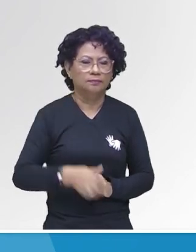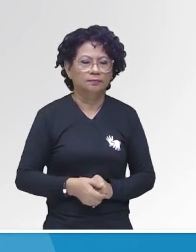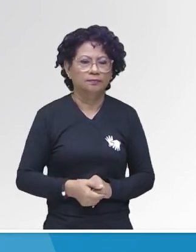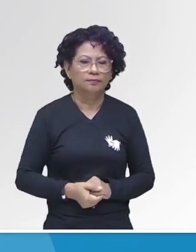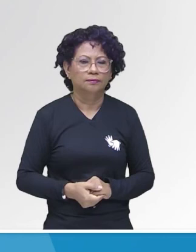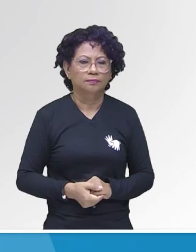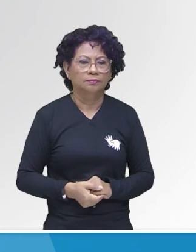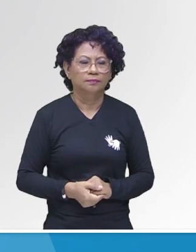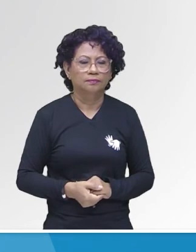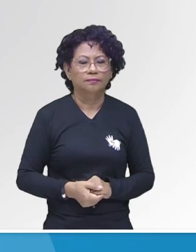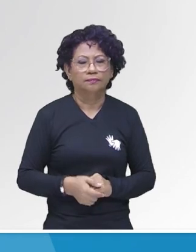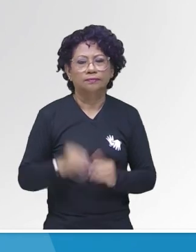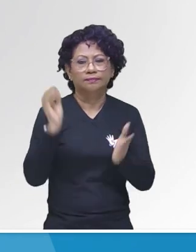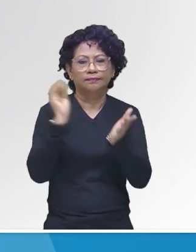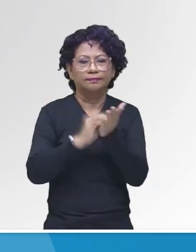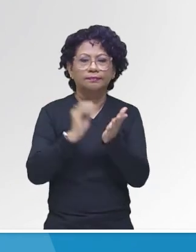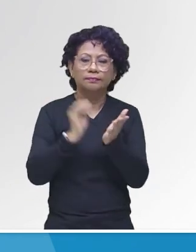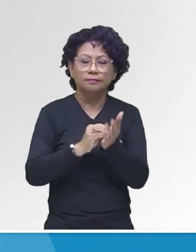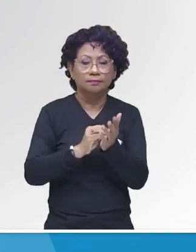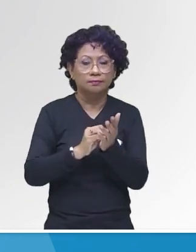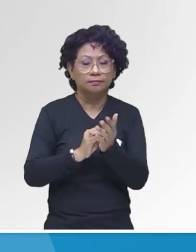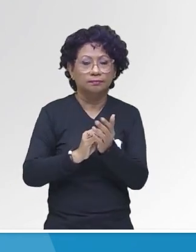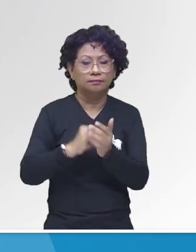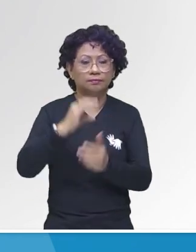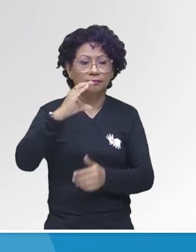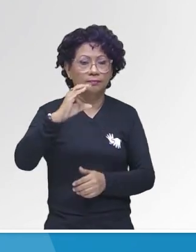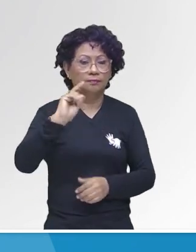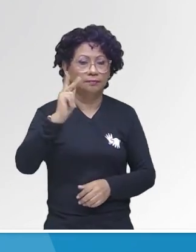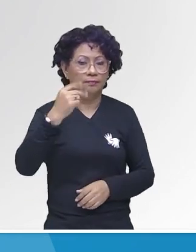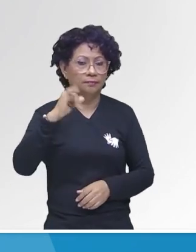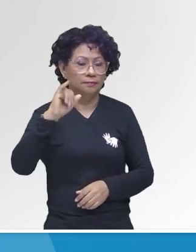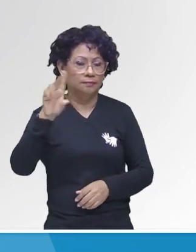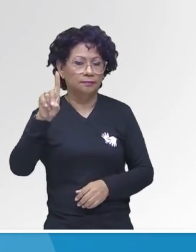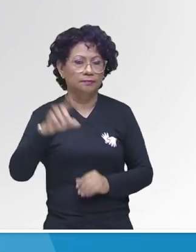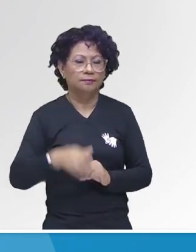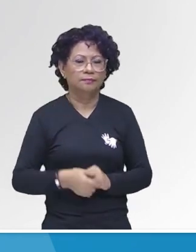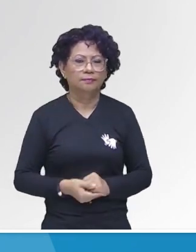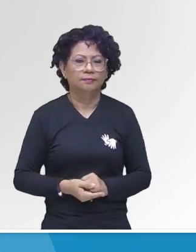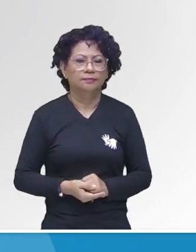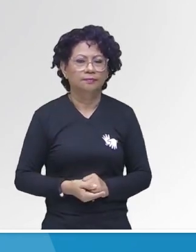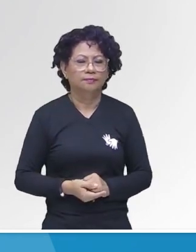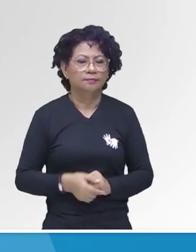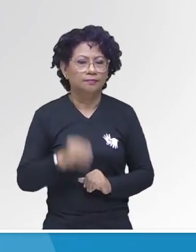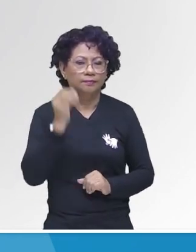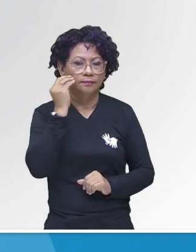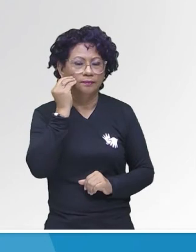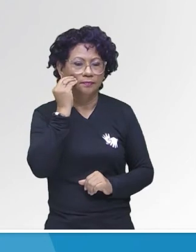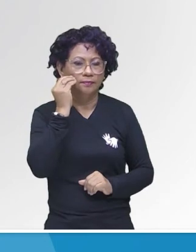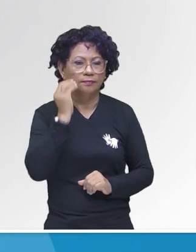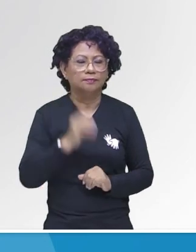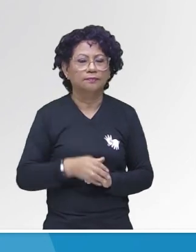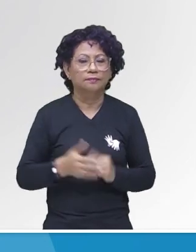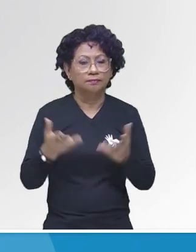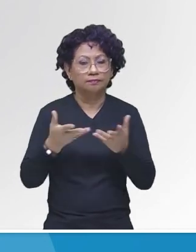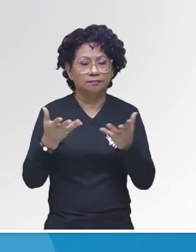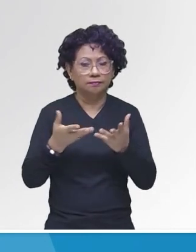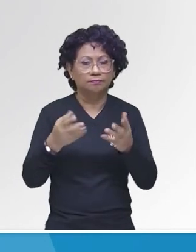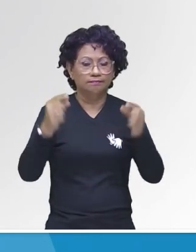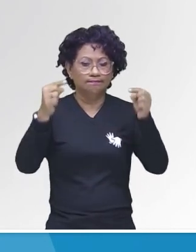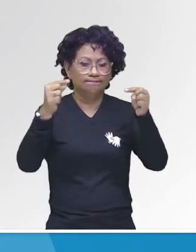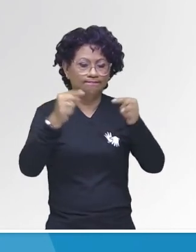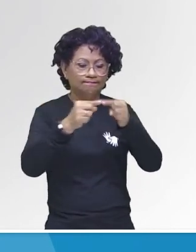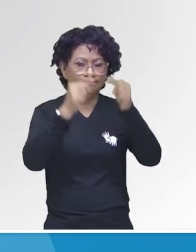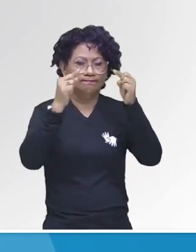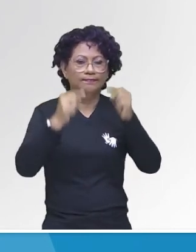E aí falta analisar a letra C. Na letra C, a gente tem que analisar os pontos H,